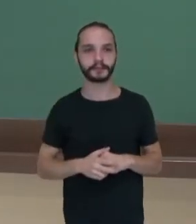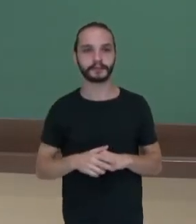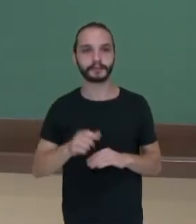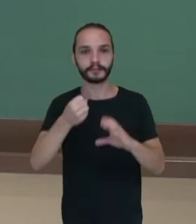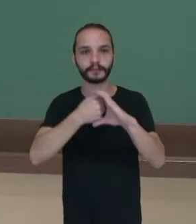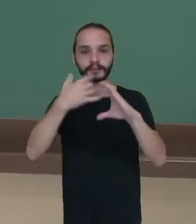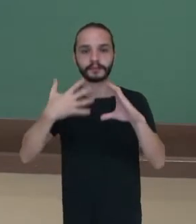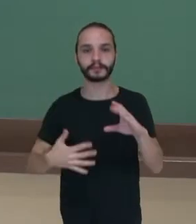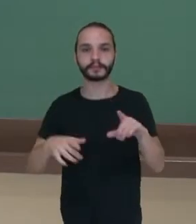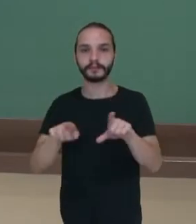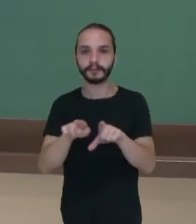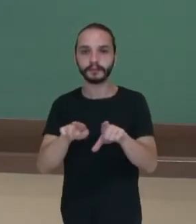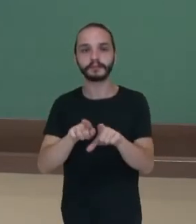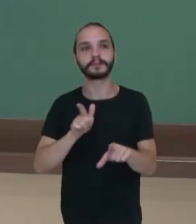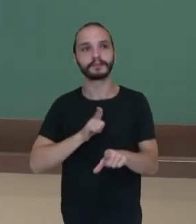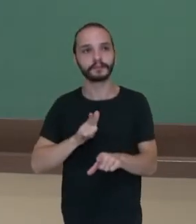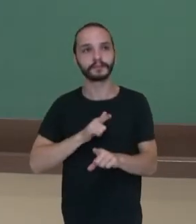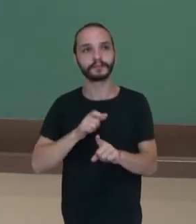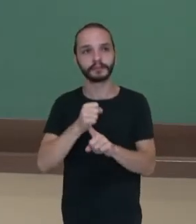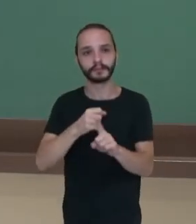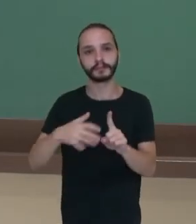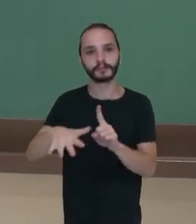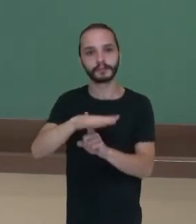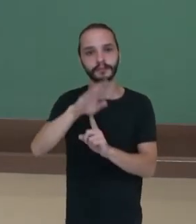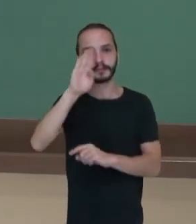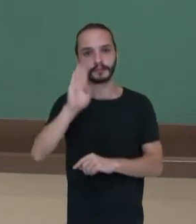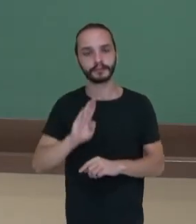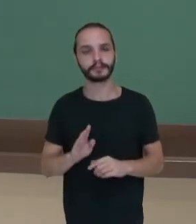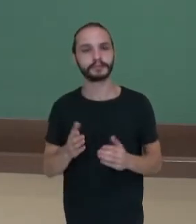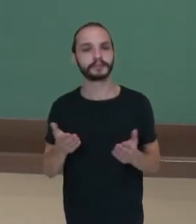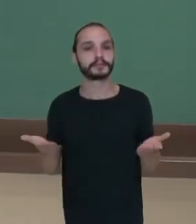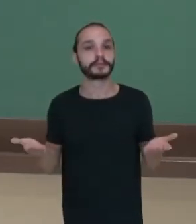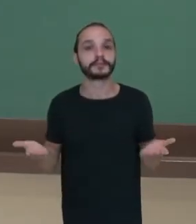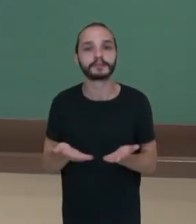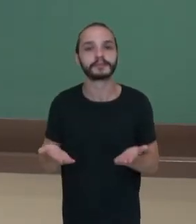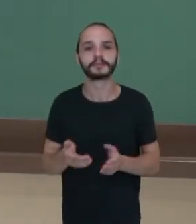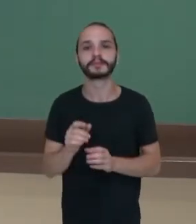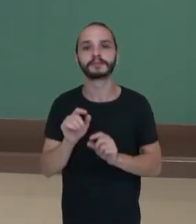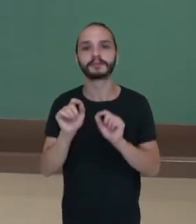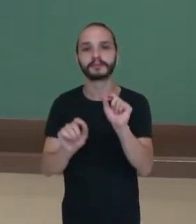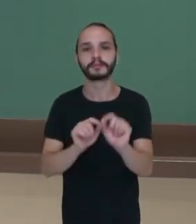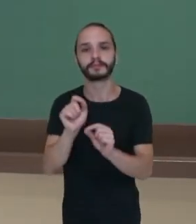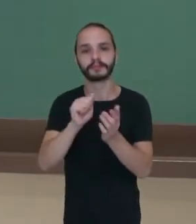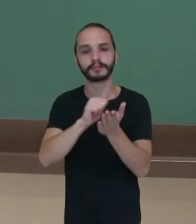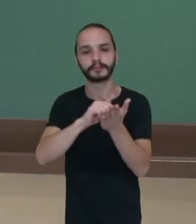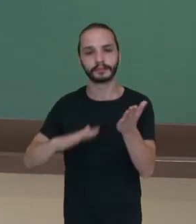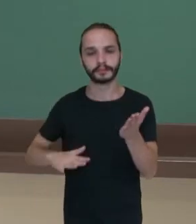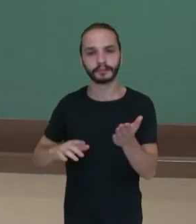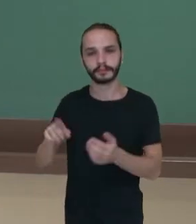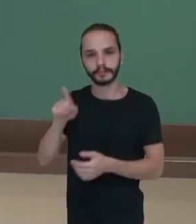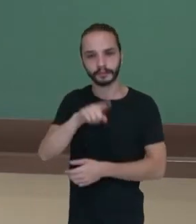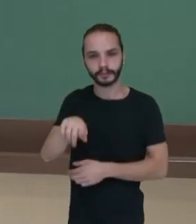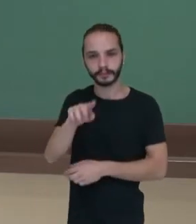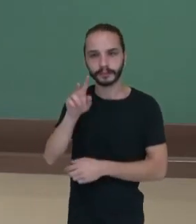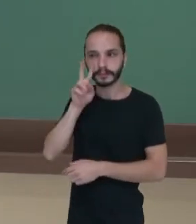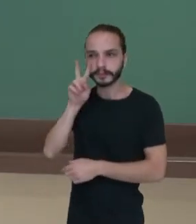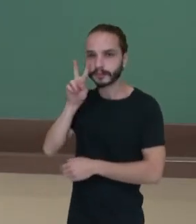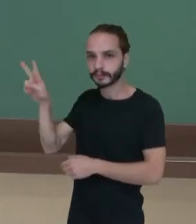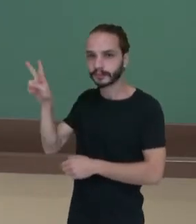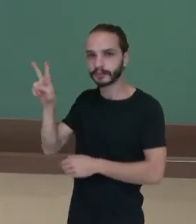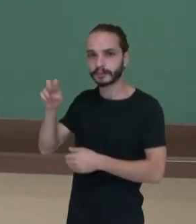ali também que nós temos na sociedade brasileira. E aí uma atividadezinha para vocês observarem o mapa ali, né,